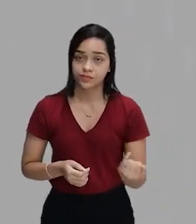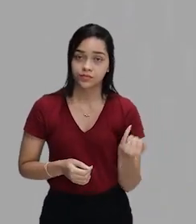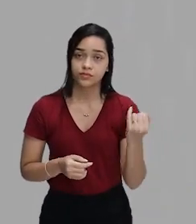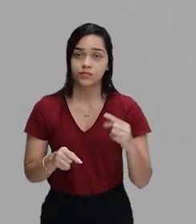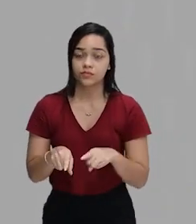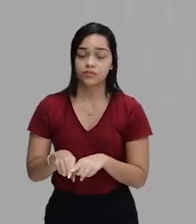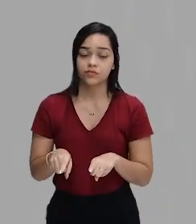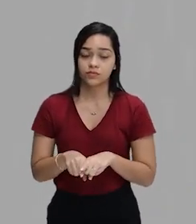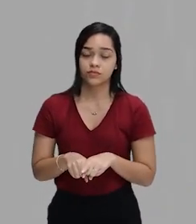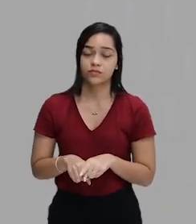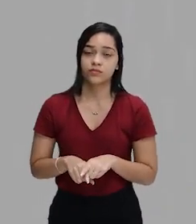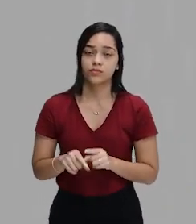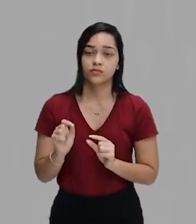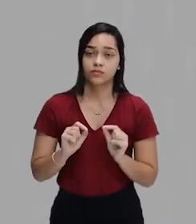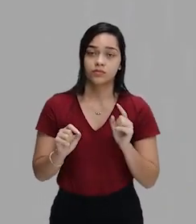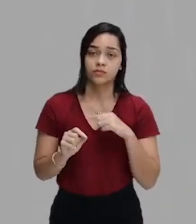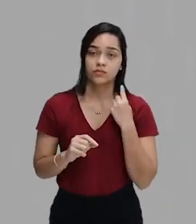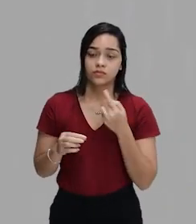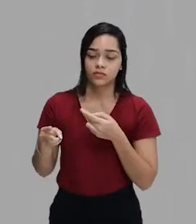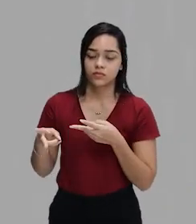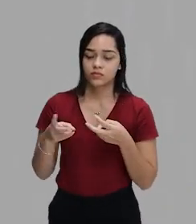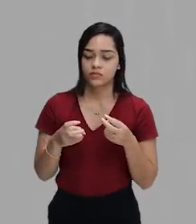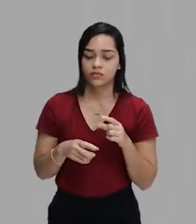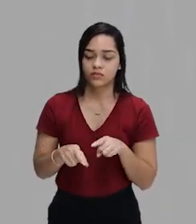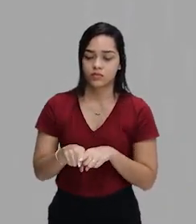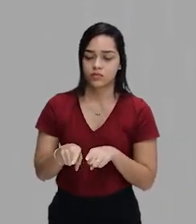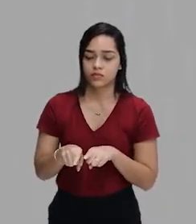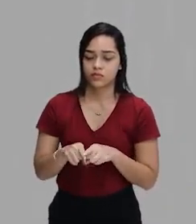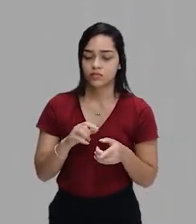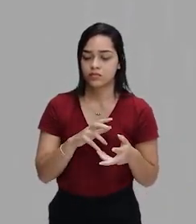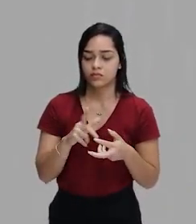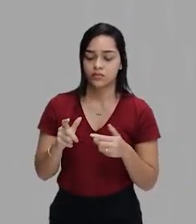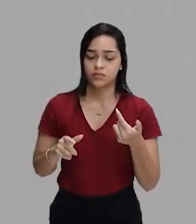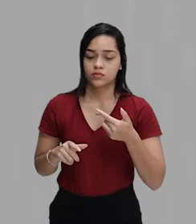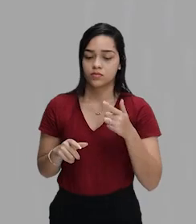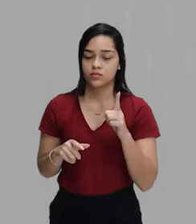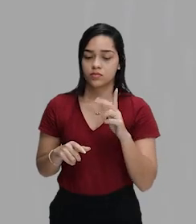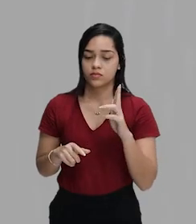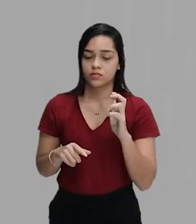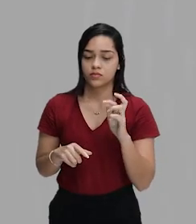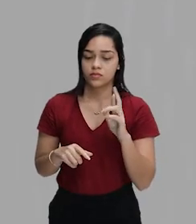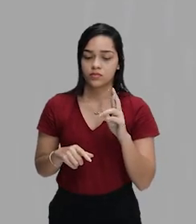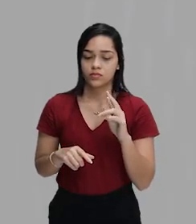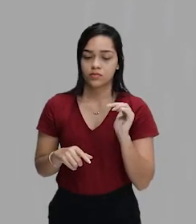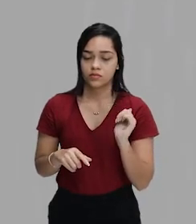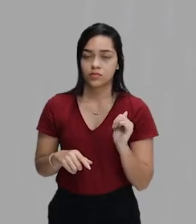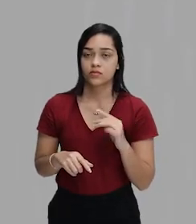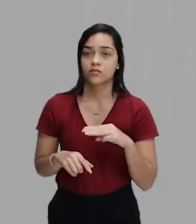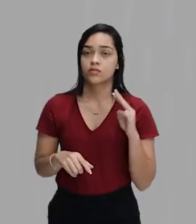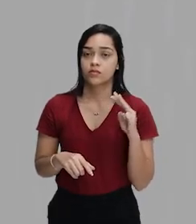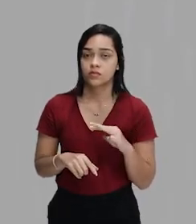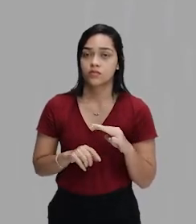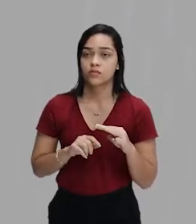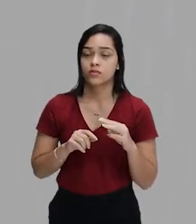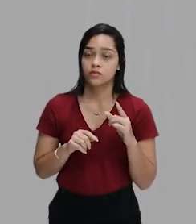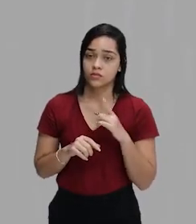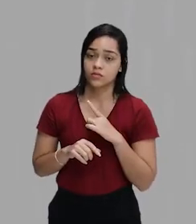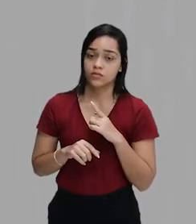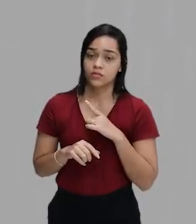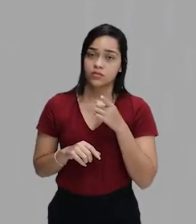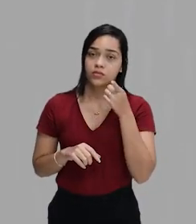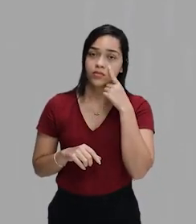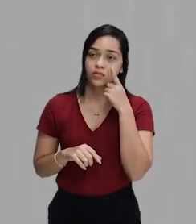Uma outra coisa interessante que nós vamos observar no mundo pós-Segunda Guerra é que quem ainda tinha alguma